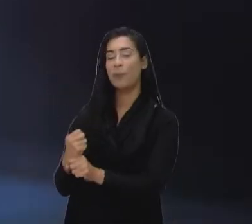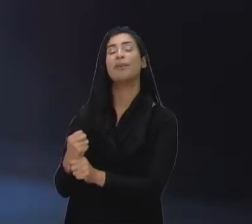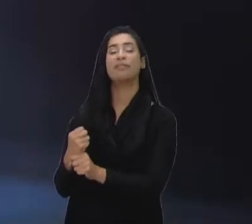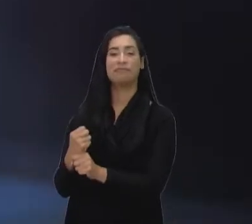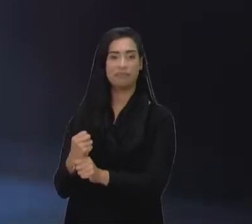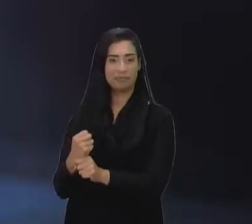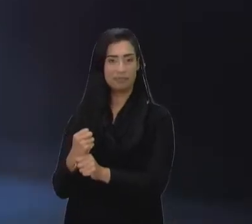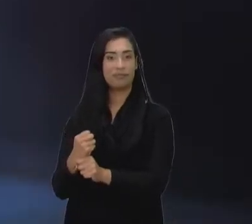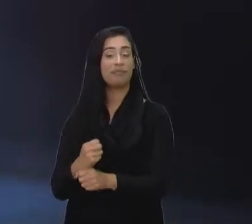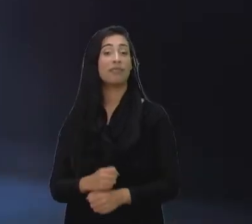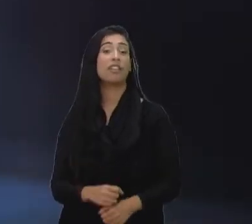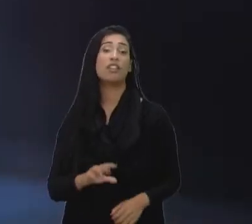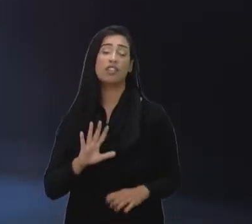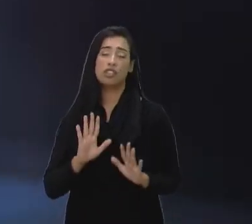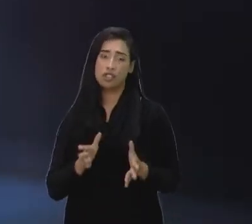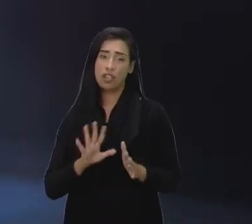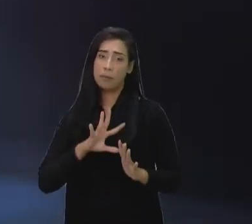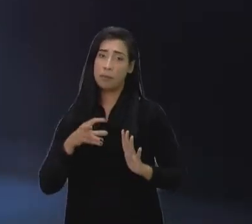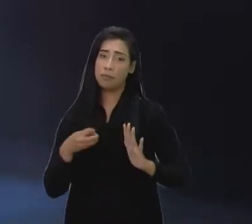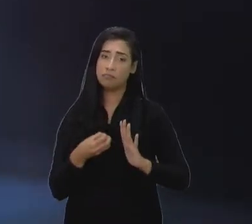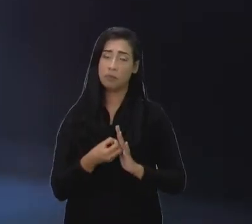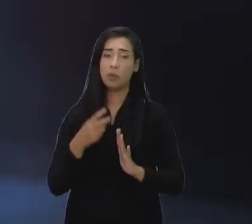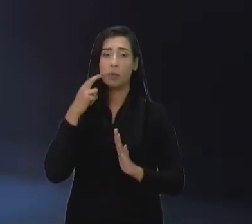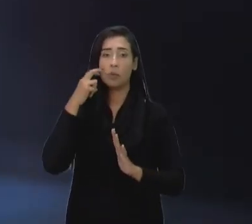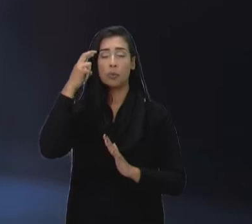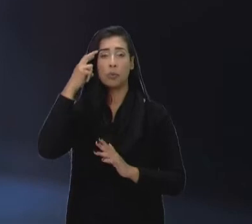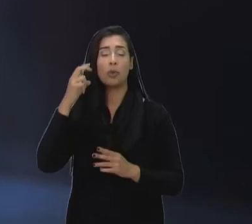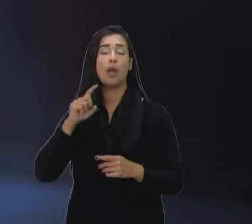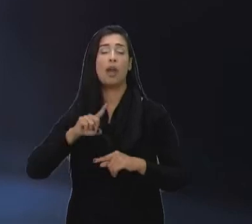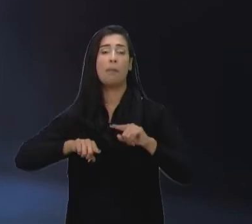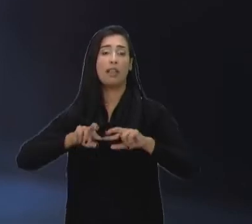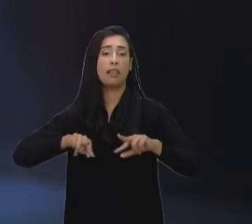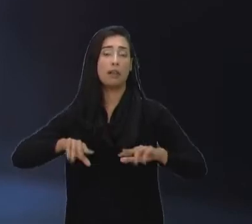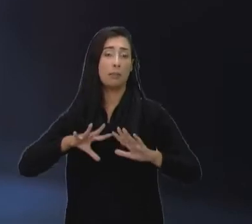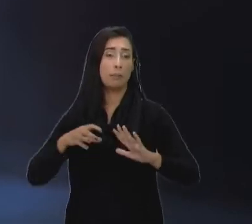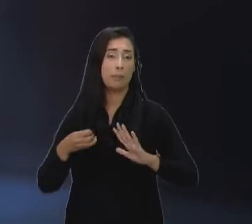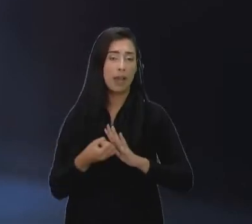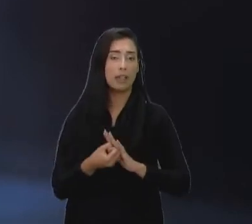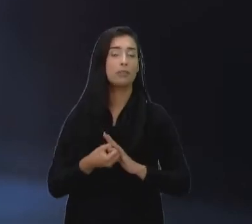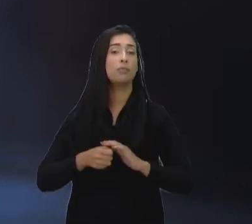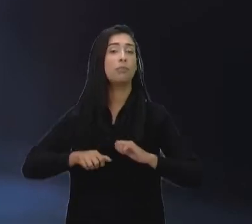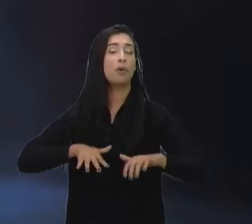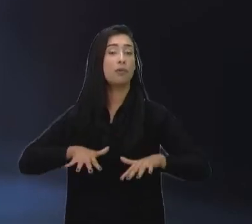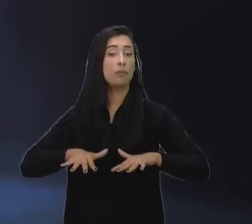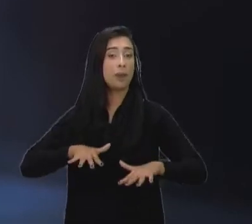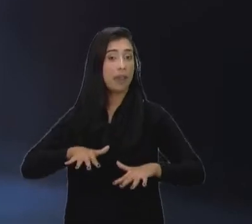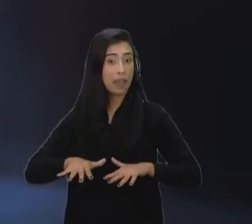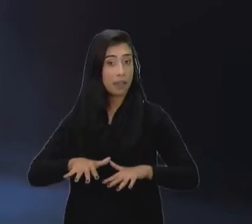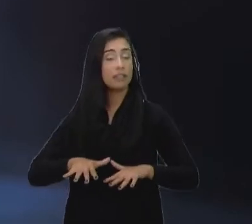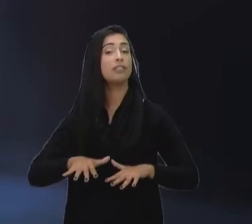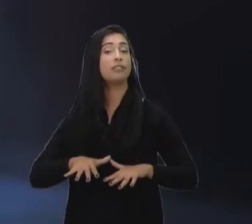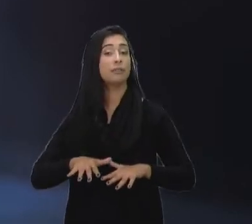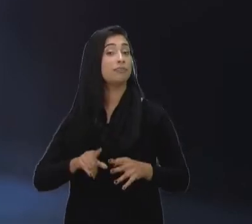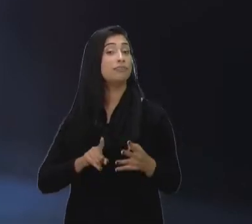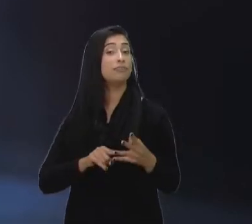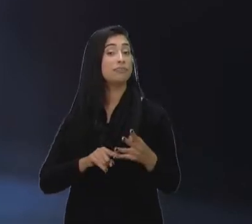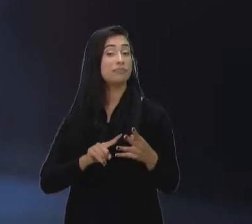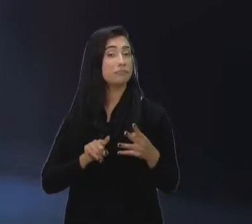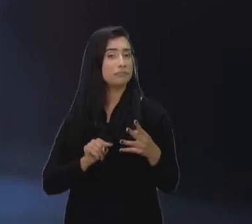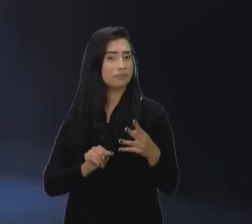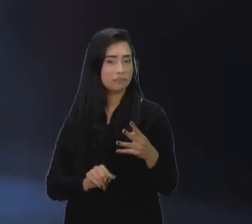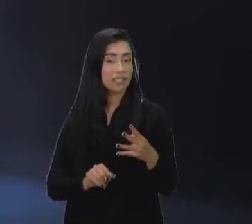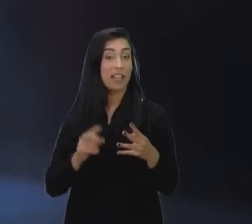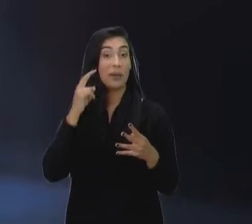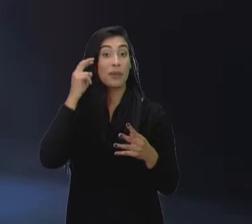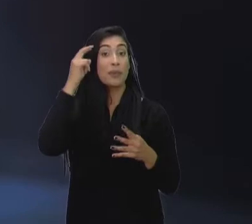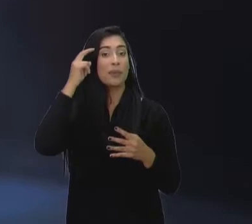sobre patrimônio cultural, o que é patrimônio material e imaterial, movimentos e também a cultura em